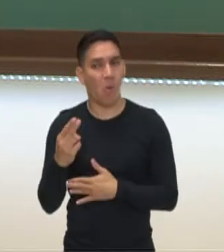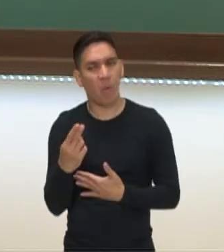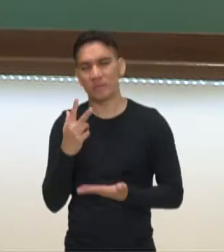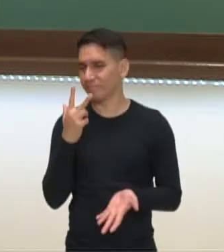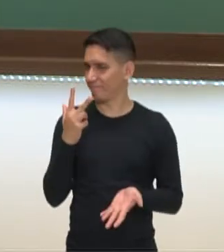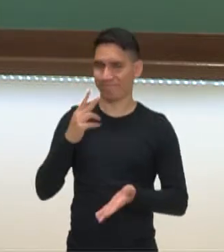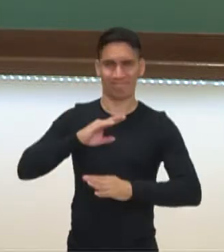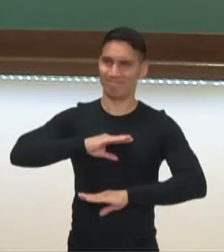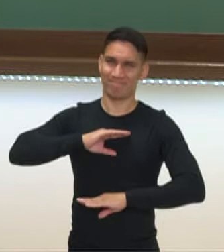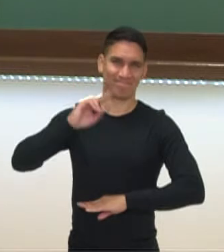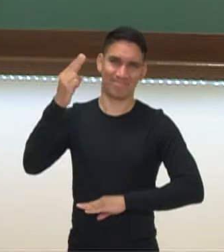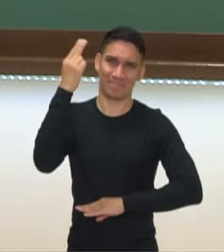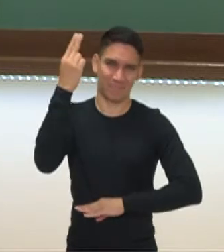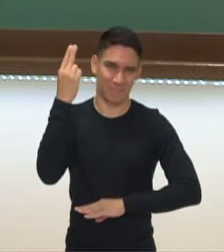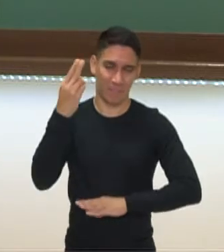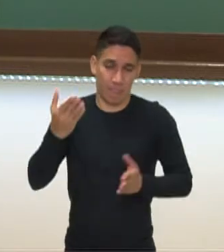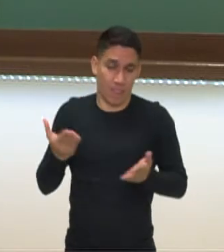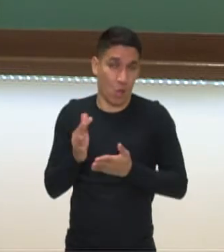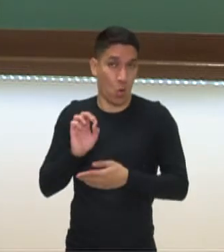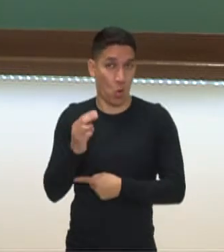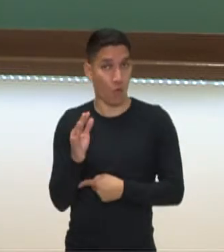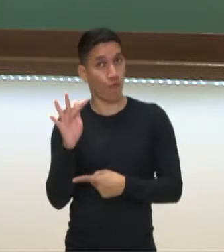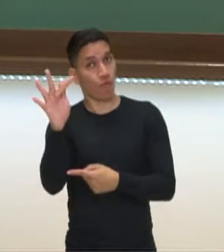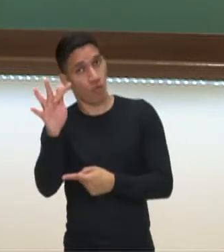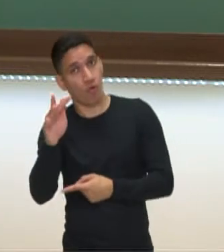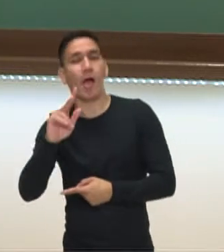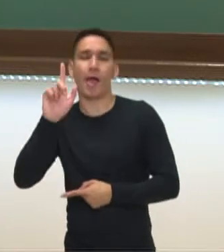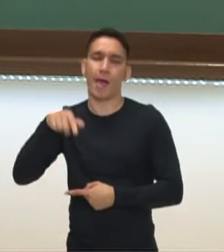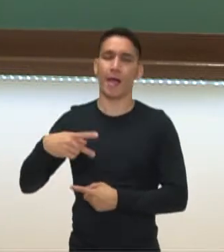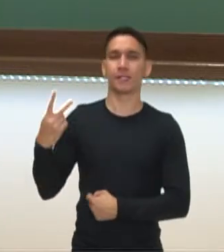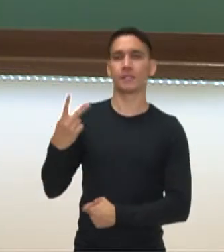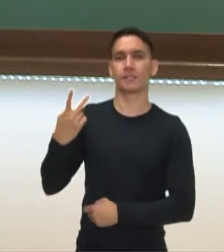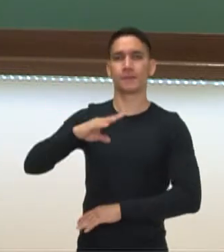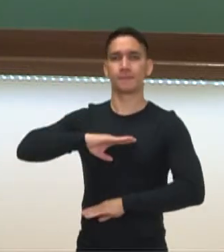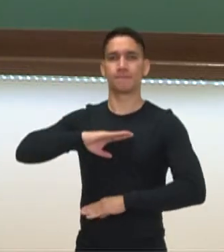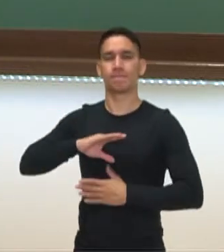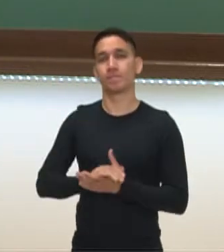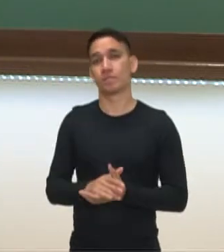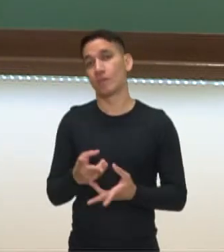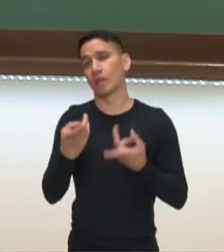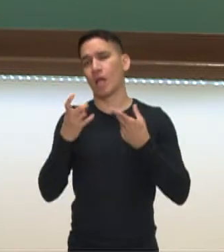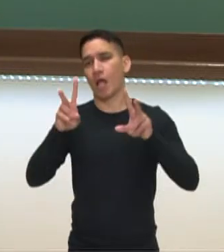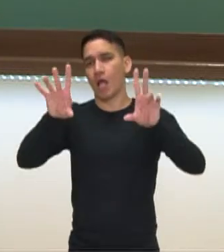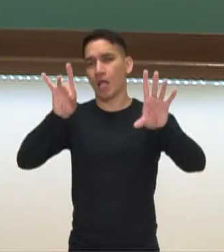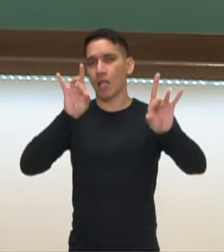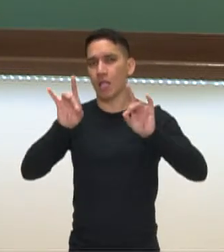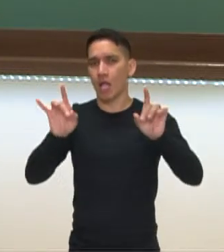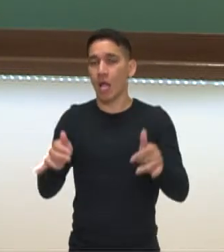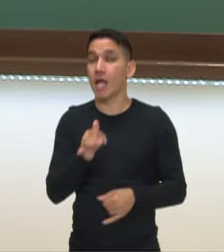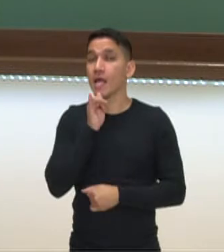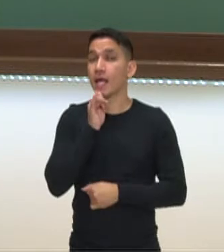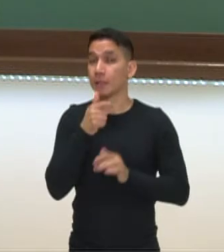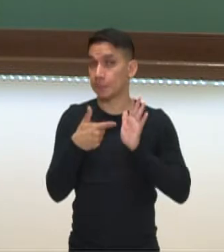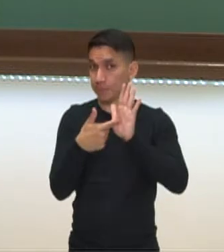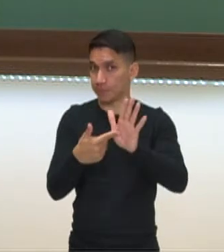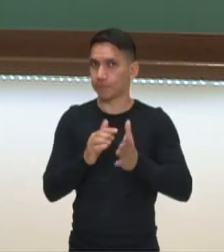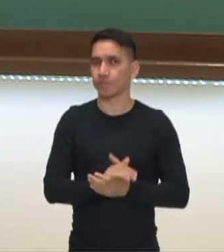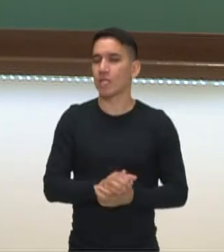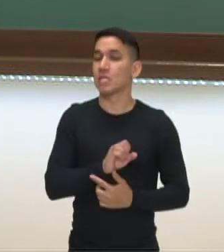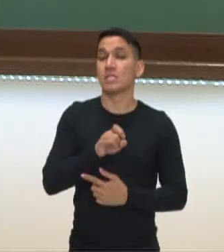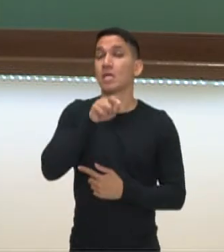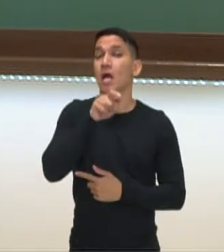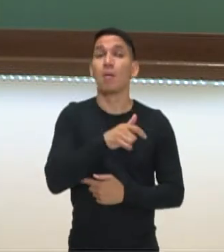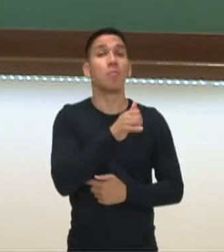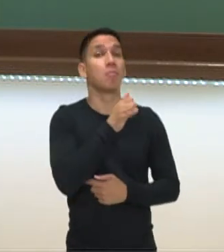de acontecer no presente ou no futuro, nós usamos a segunda condicional. Vamos pegar o exemplo que eu dei agora há pouco. Se a pessoa